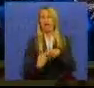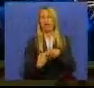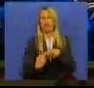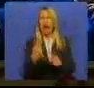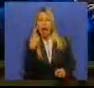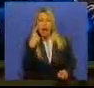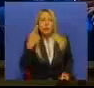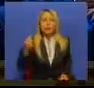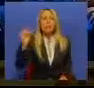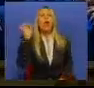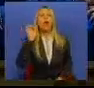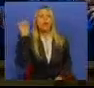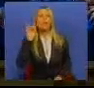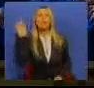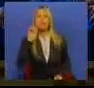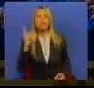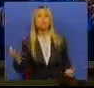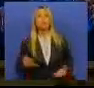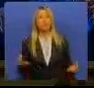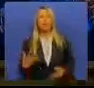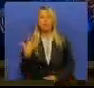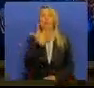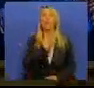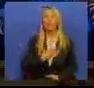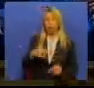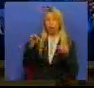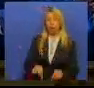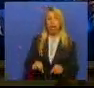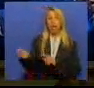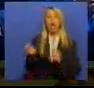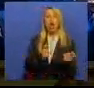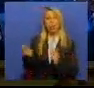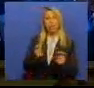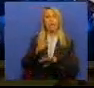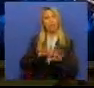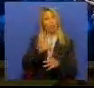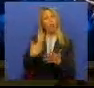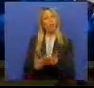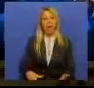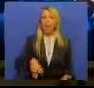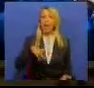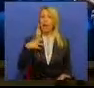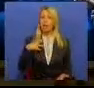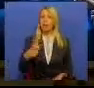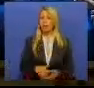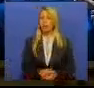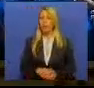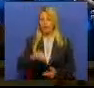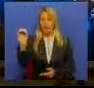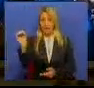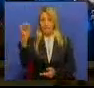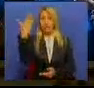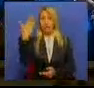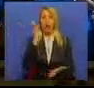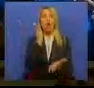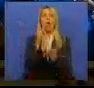experiência importante que eu gostava de trazer para o debate do ponto de vista do seu enriquecimento. Em primeiro lugar, o estudo